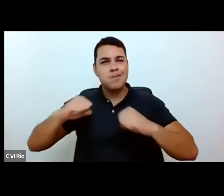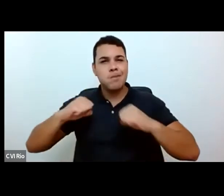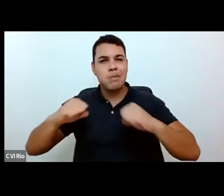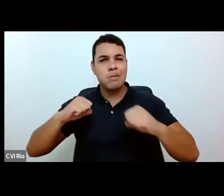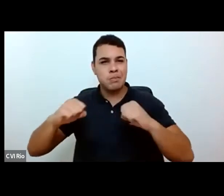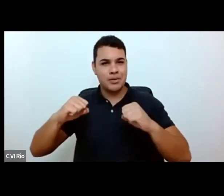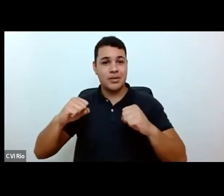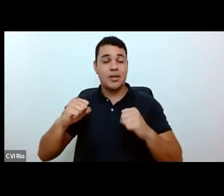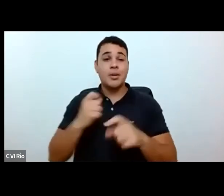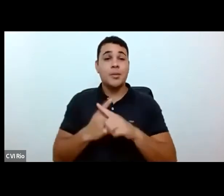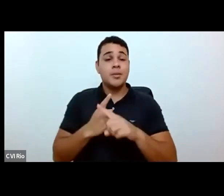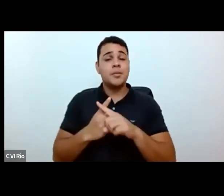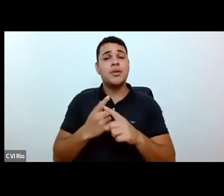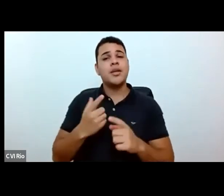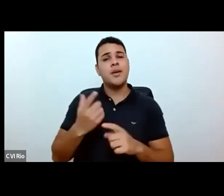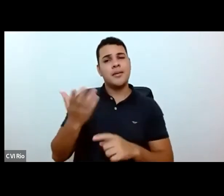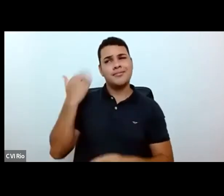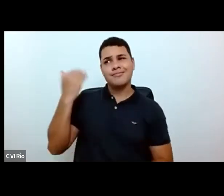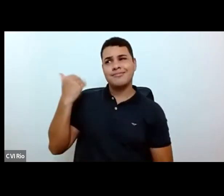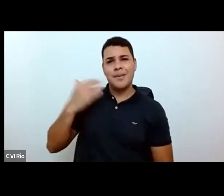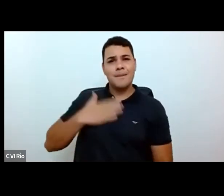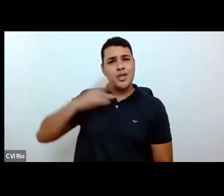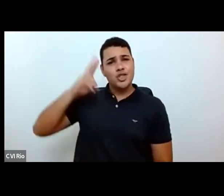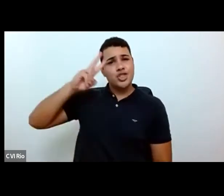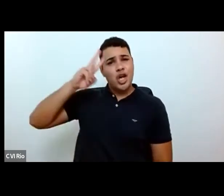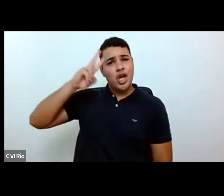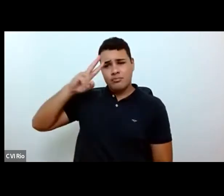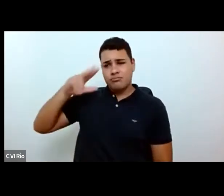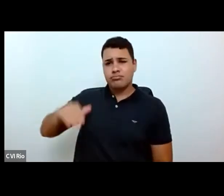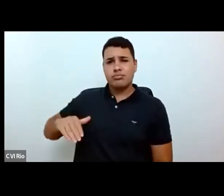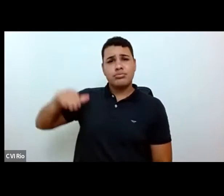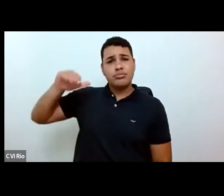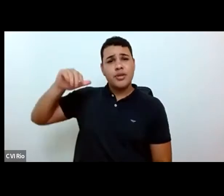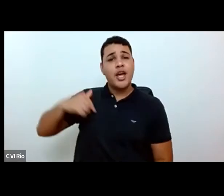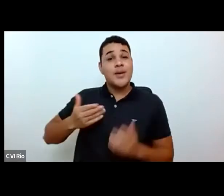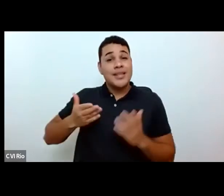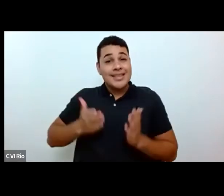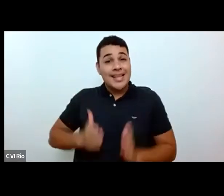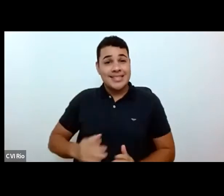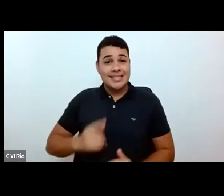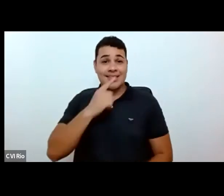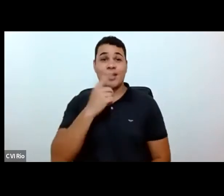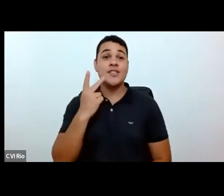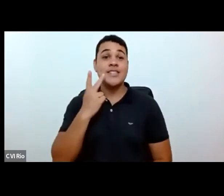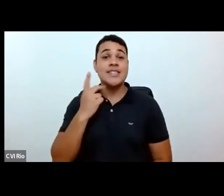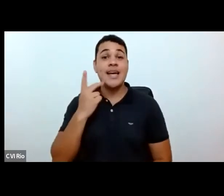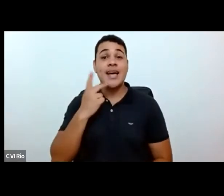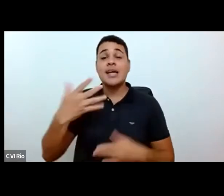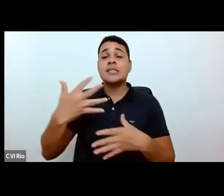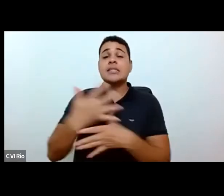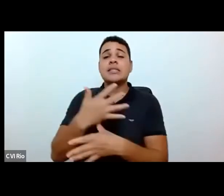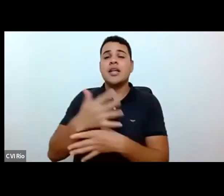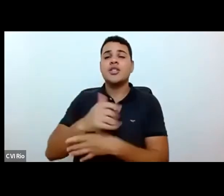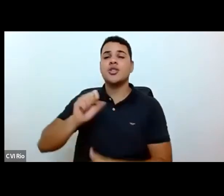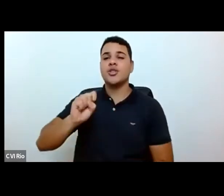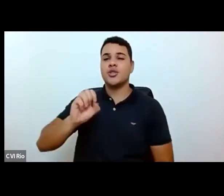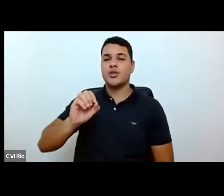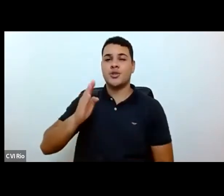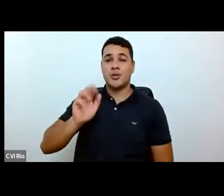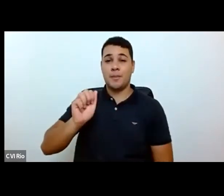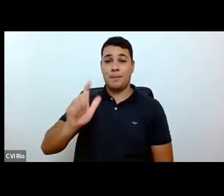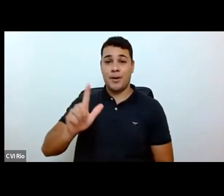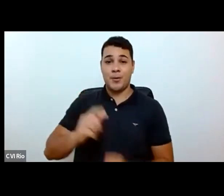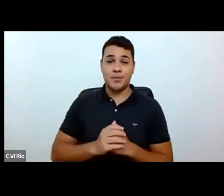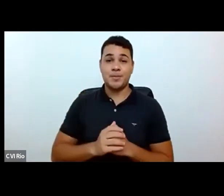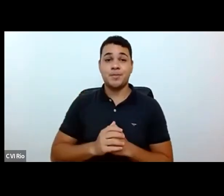né, os lugares onde eu passei. Eu cresci no sertão do Ceará, próximo à cidade de Sobral. O